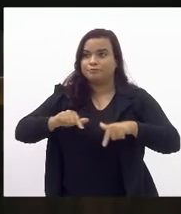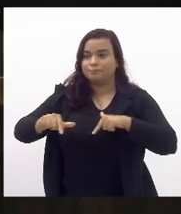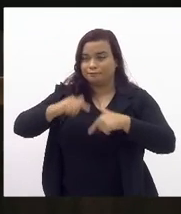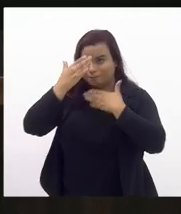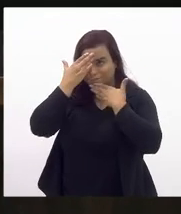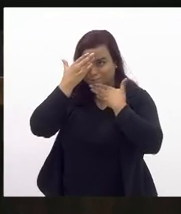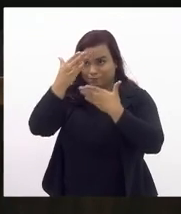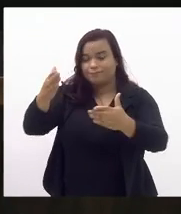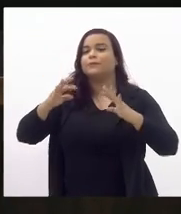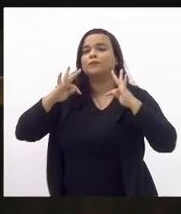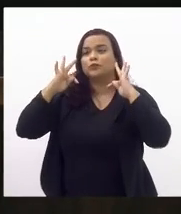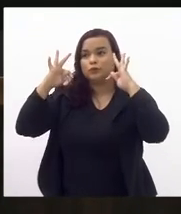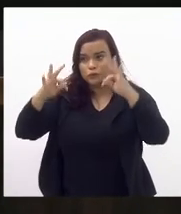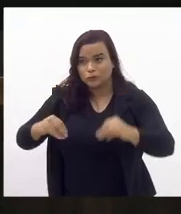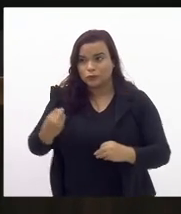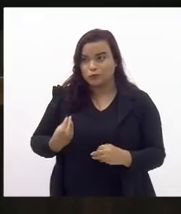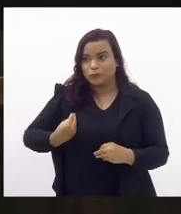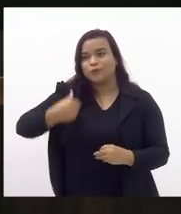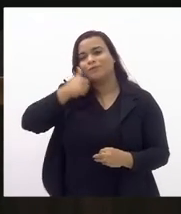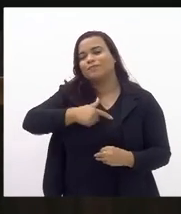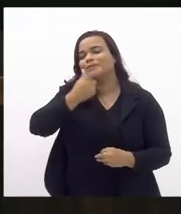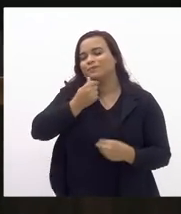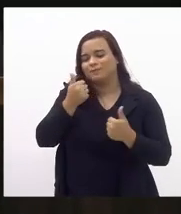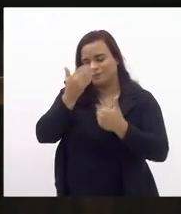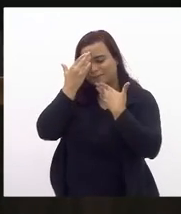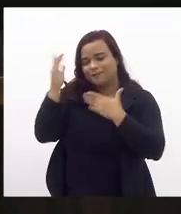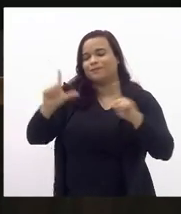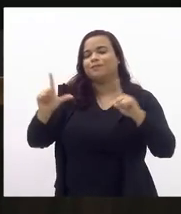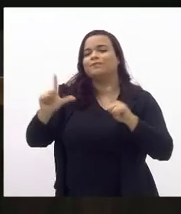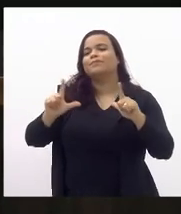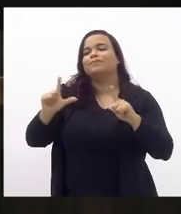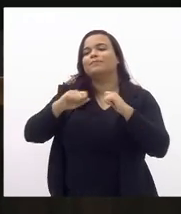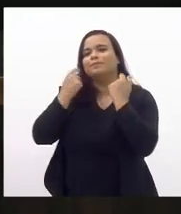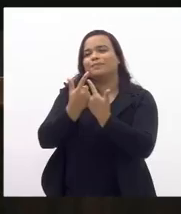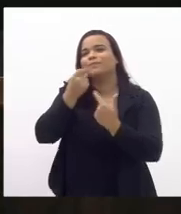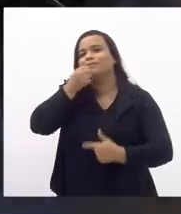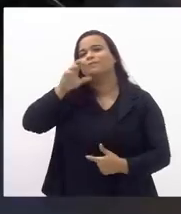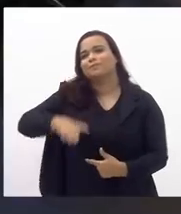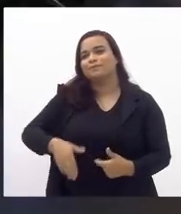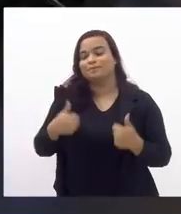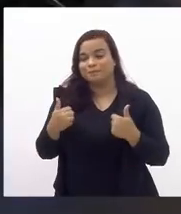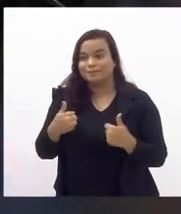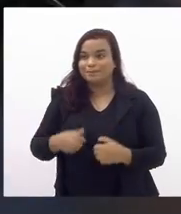final. Obrigada a todas e todos que nos acompanharam pela TV Alerj. Boa tarde.